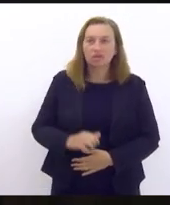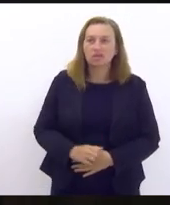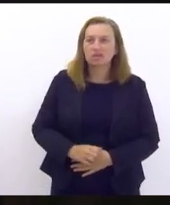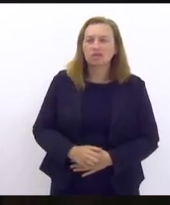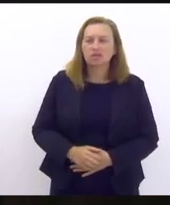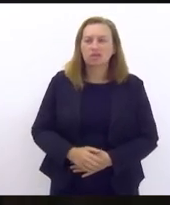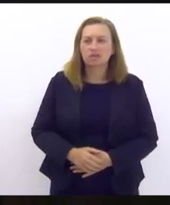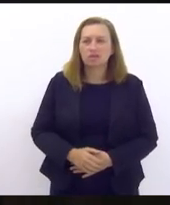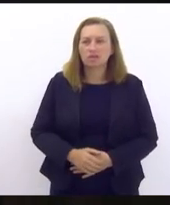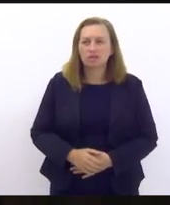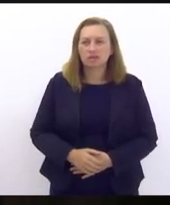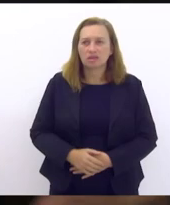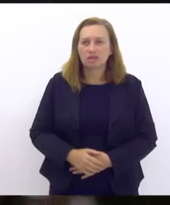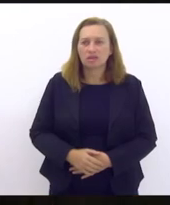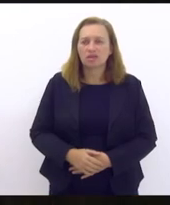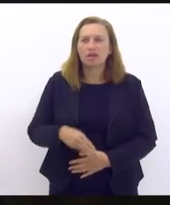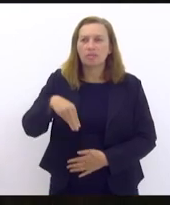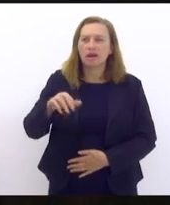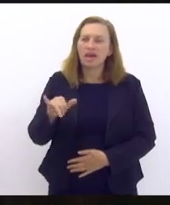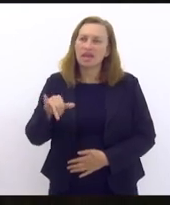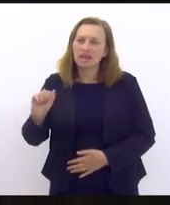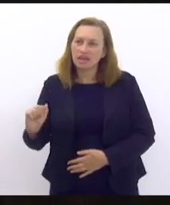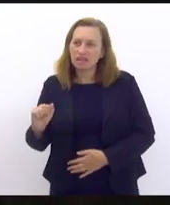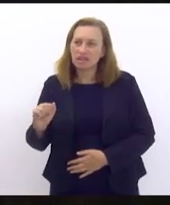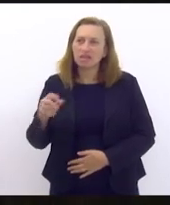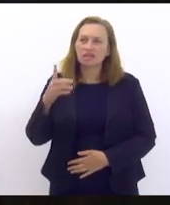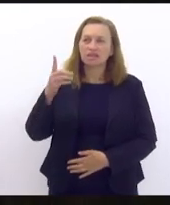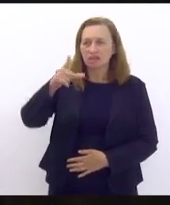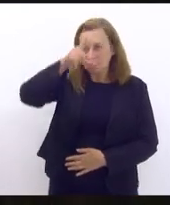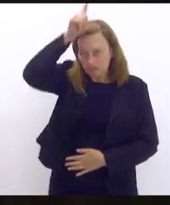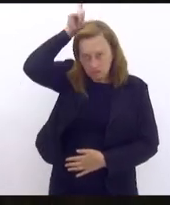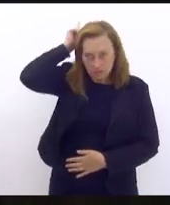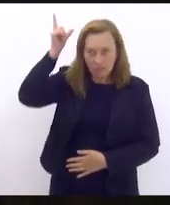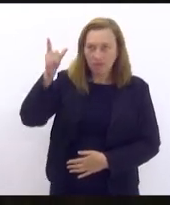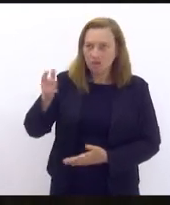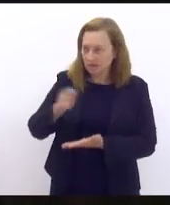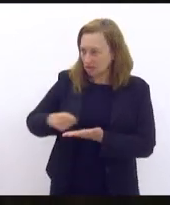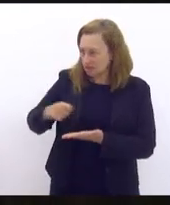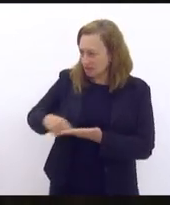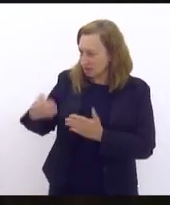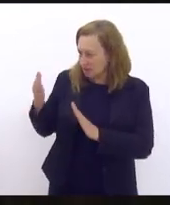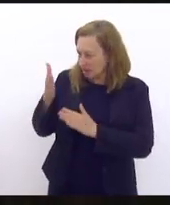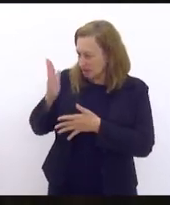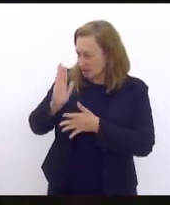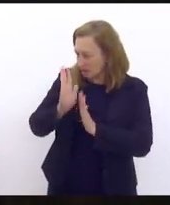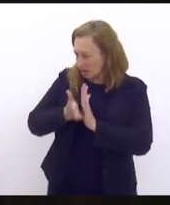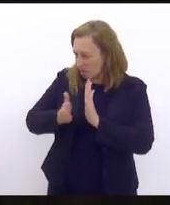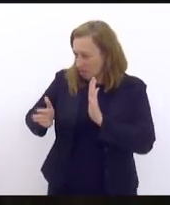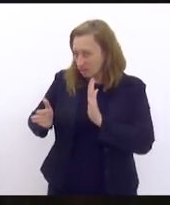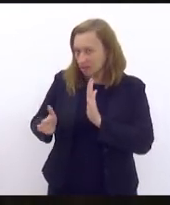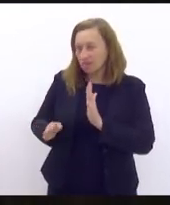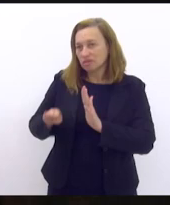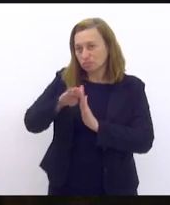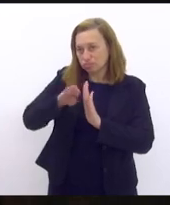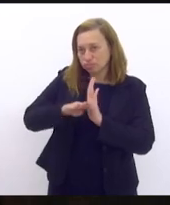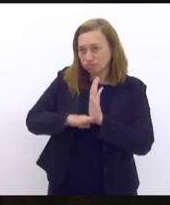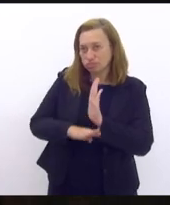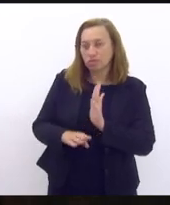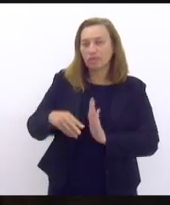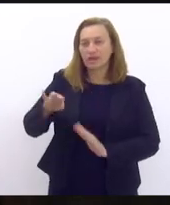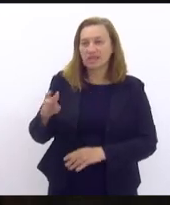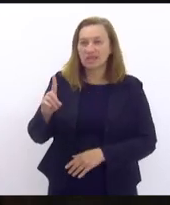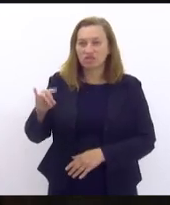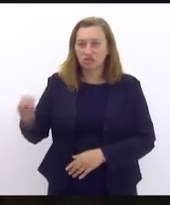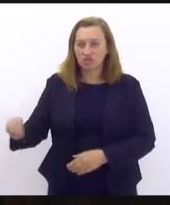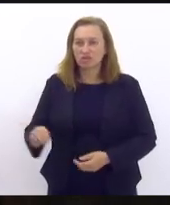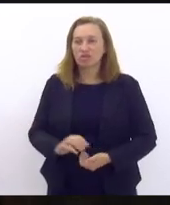deputado, a deputada Marina, deputado Luiz Paulo, está anotando aí para mim a ordem? Deputado Marcelo Dino,